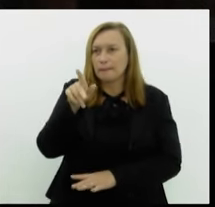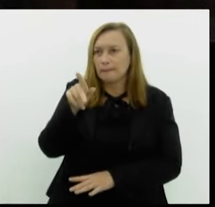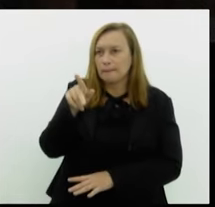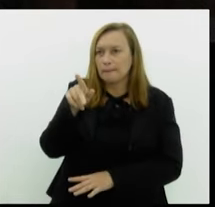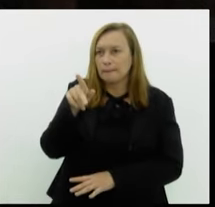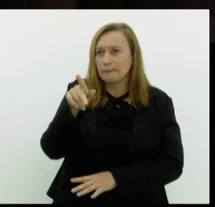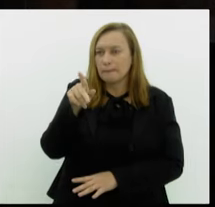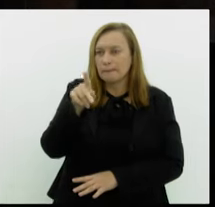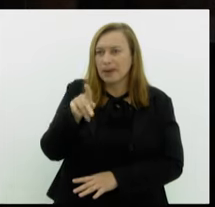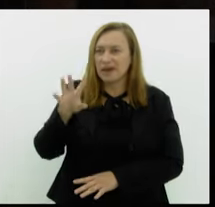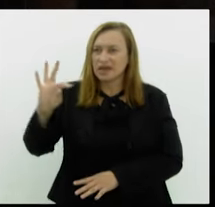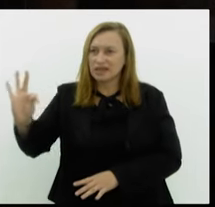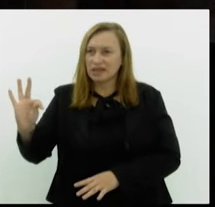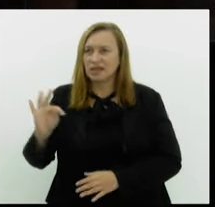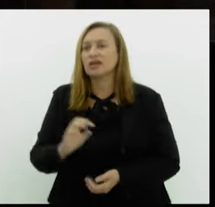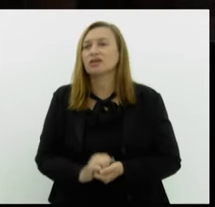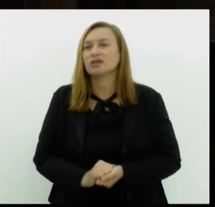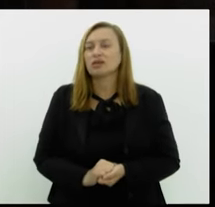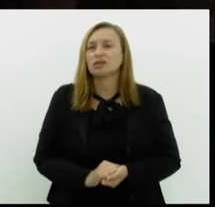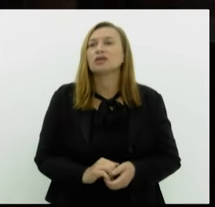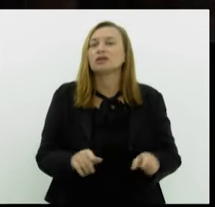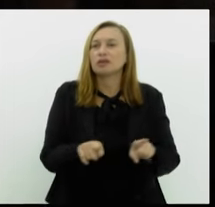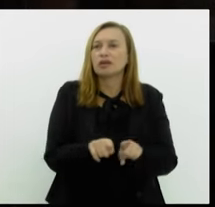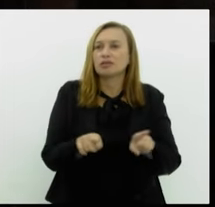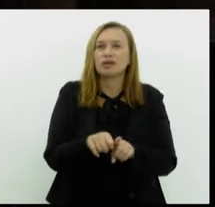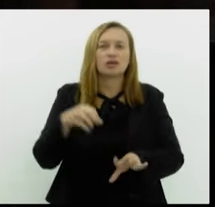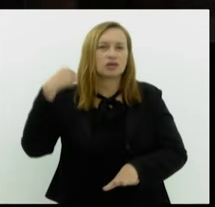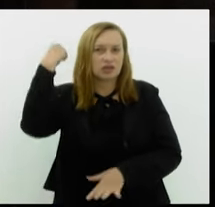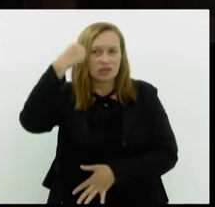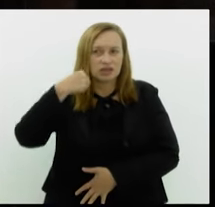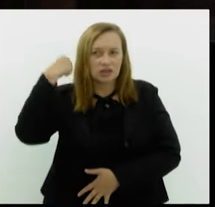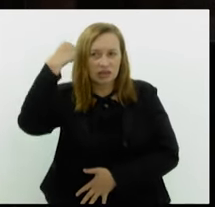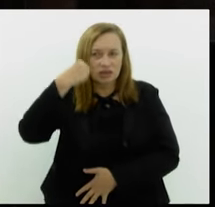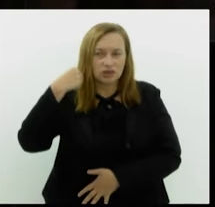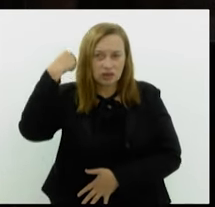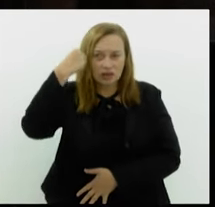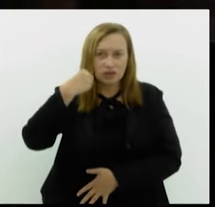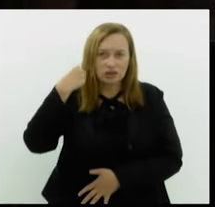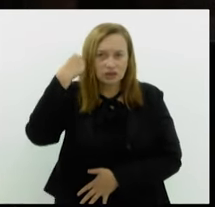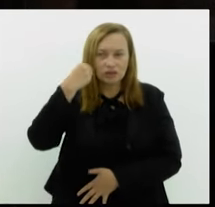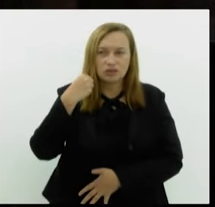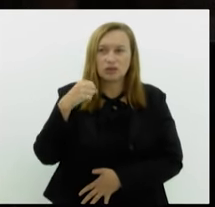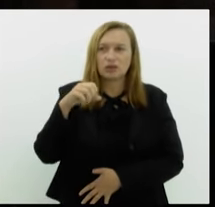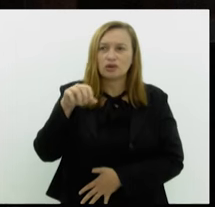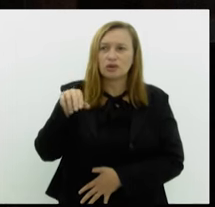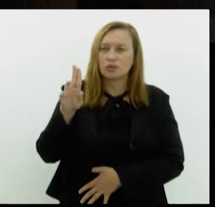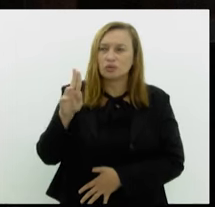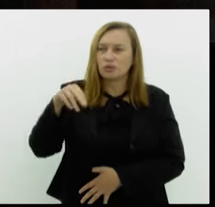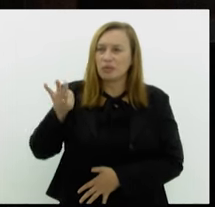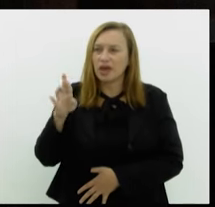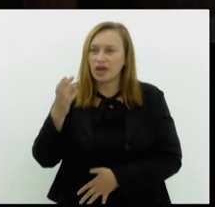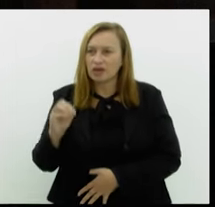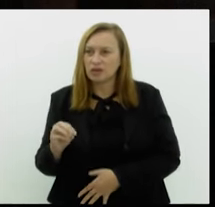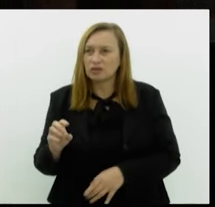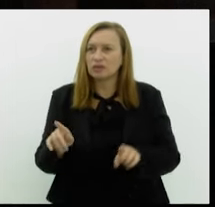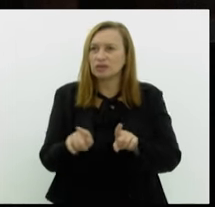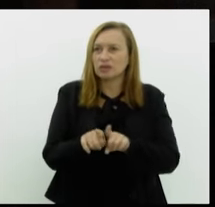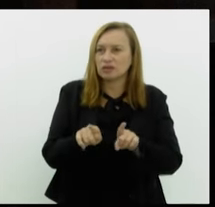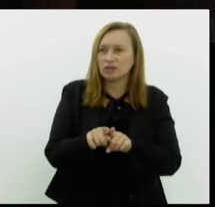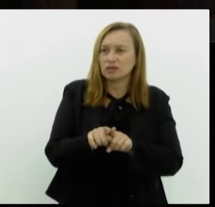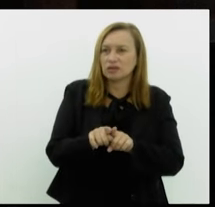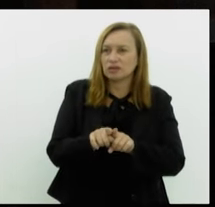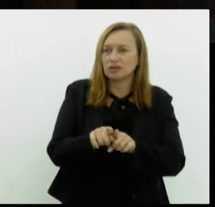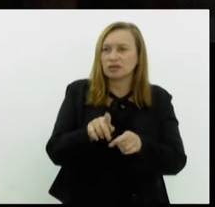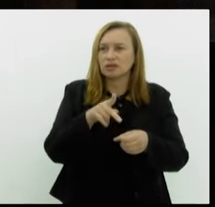A propósito, o senador Humberto Costa, que na lista da Odebrecht era chamado de, tinha a alcunha,